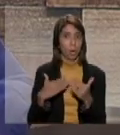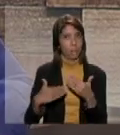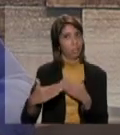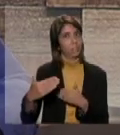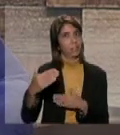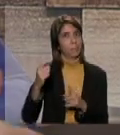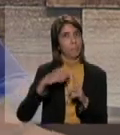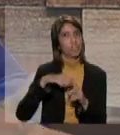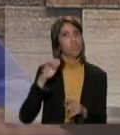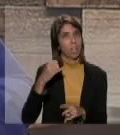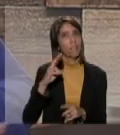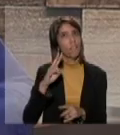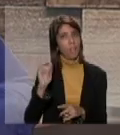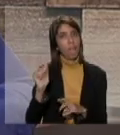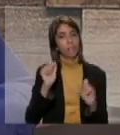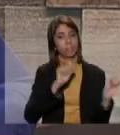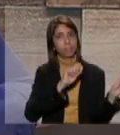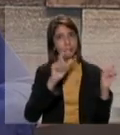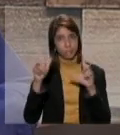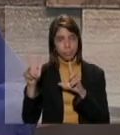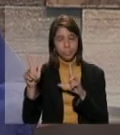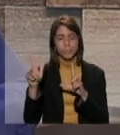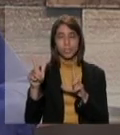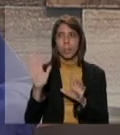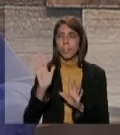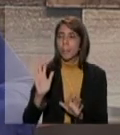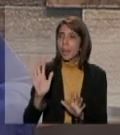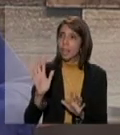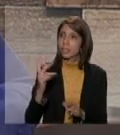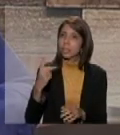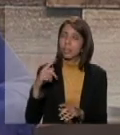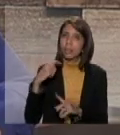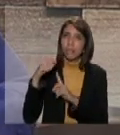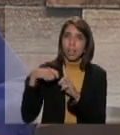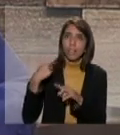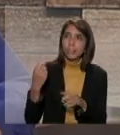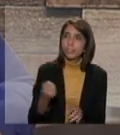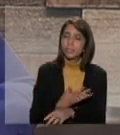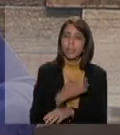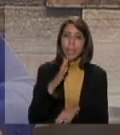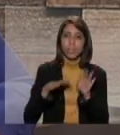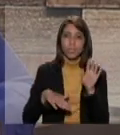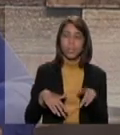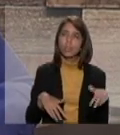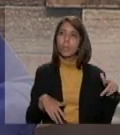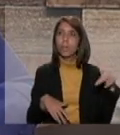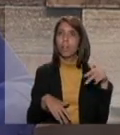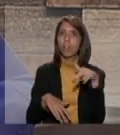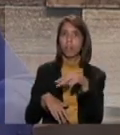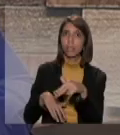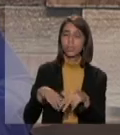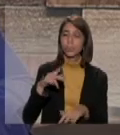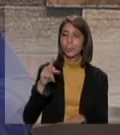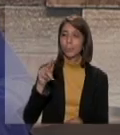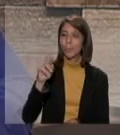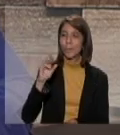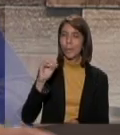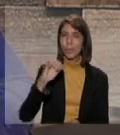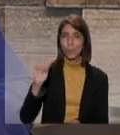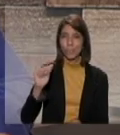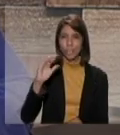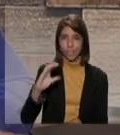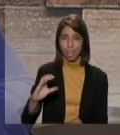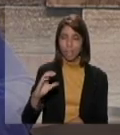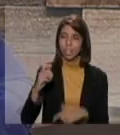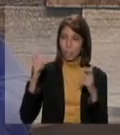passa agora em janeiro, olha quanto tempo depois, né? Foi tão intenso que até hoje eu passo no Projac, no lugar onde era, porque era